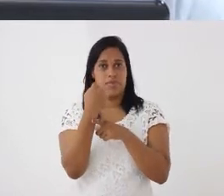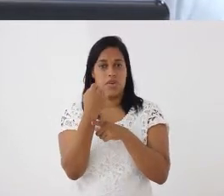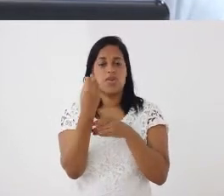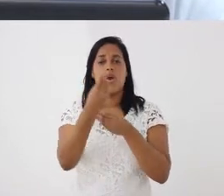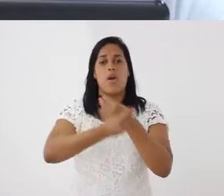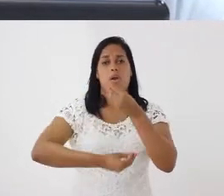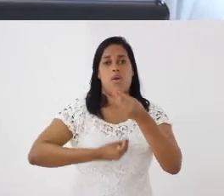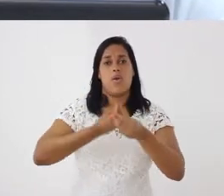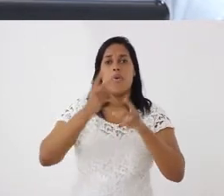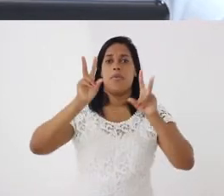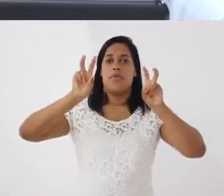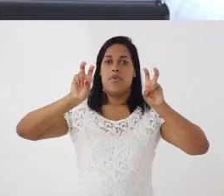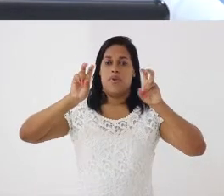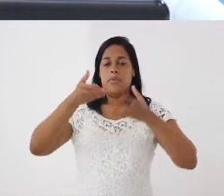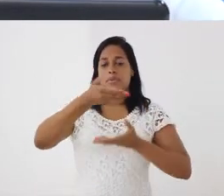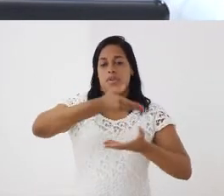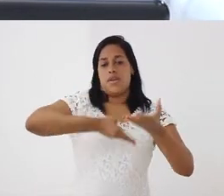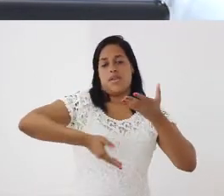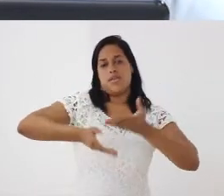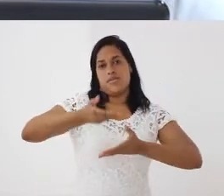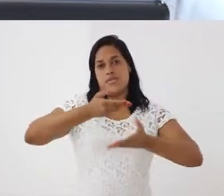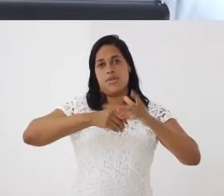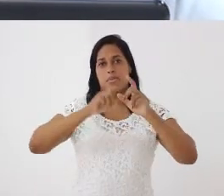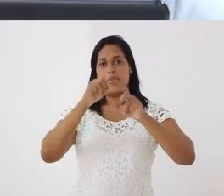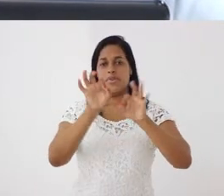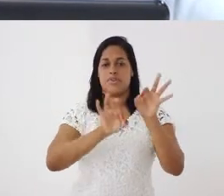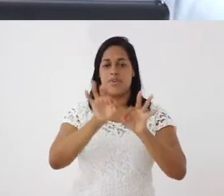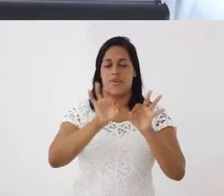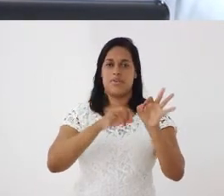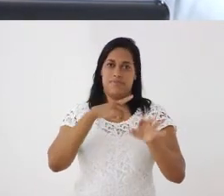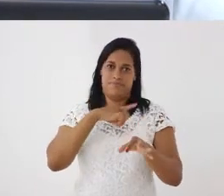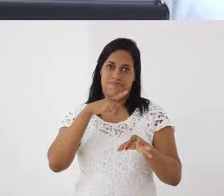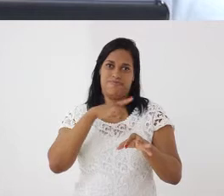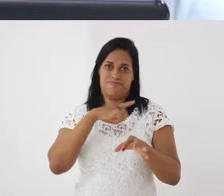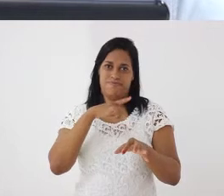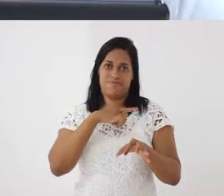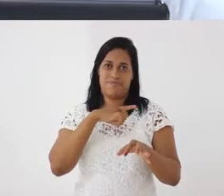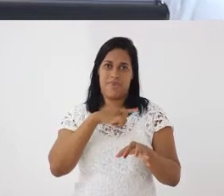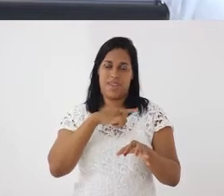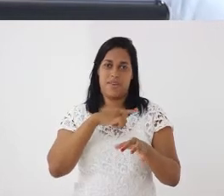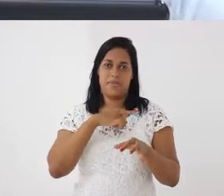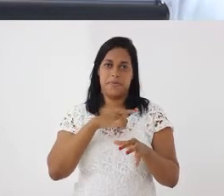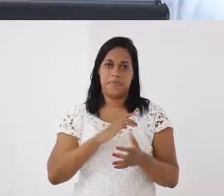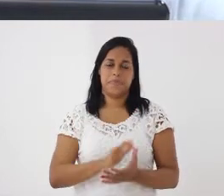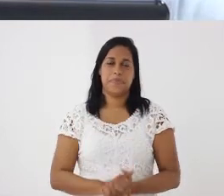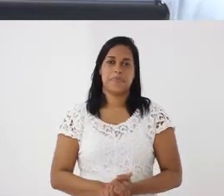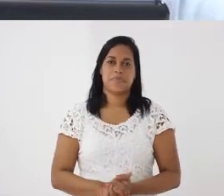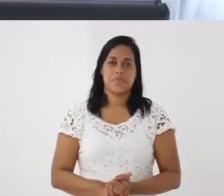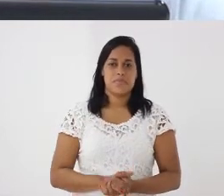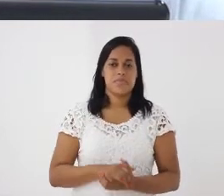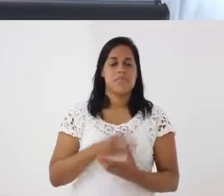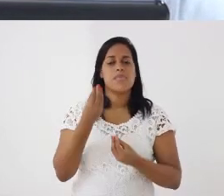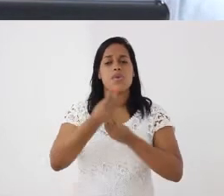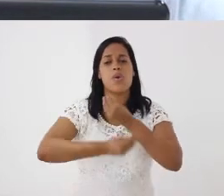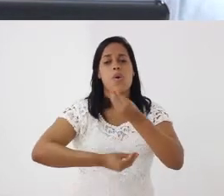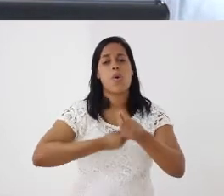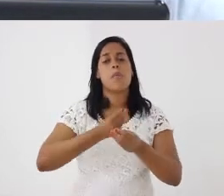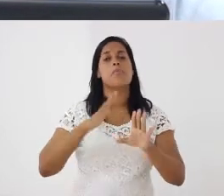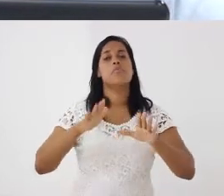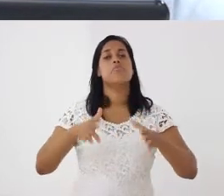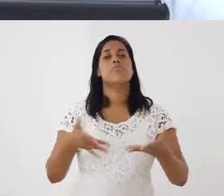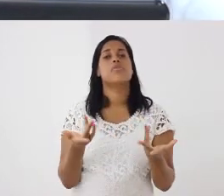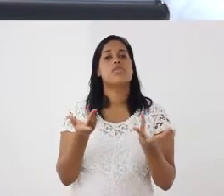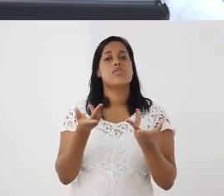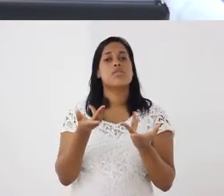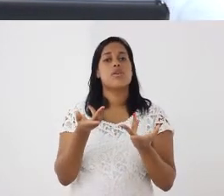é decorrente do tipo de relacionamento que a organização terá com os seus interlocutores. Mas quem são